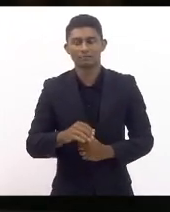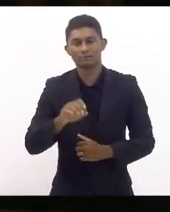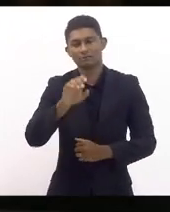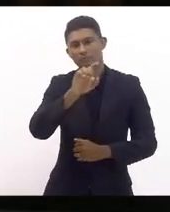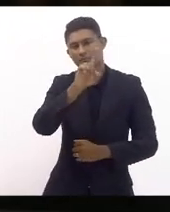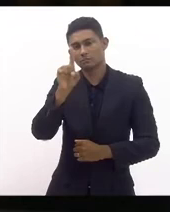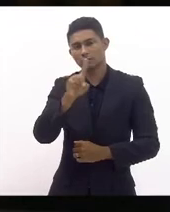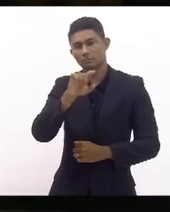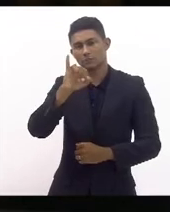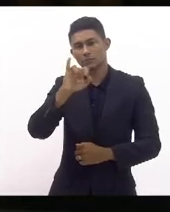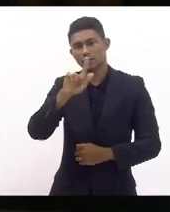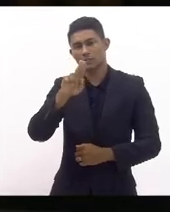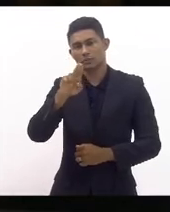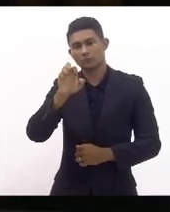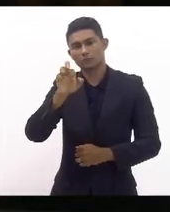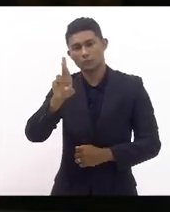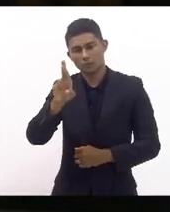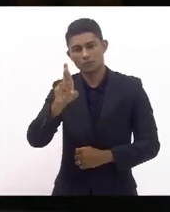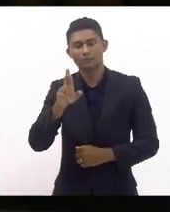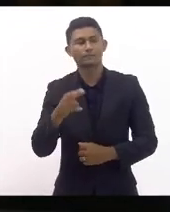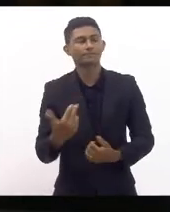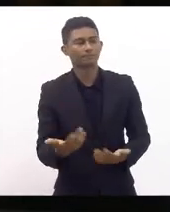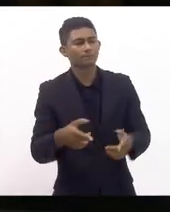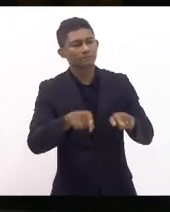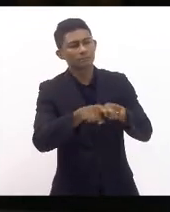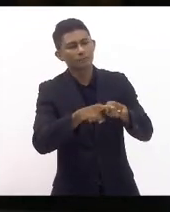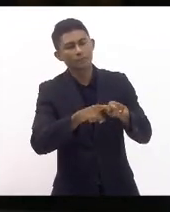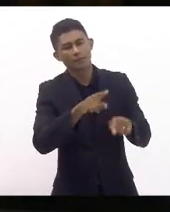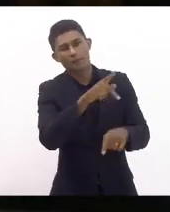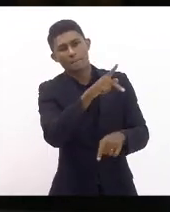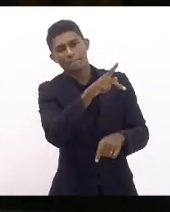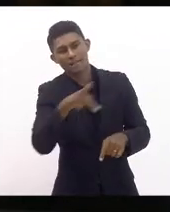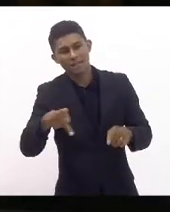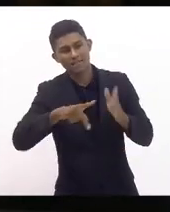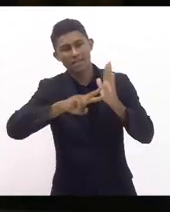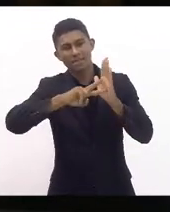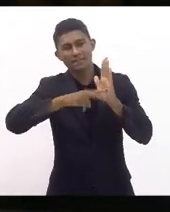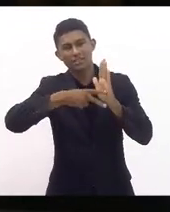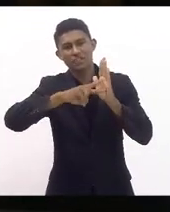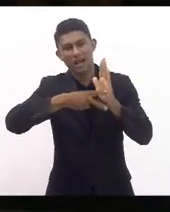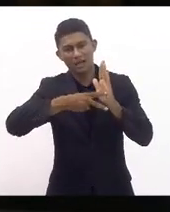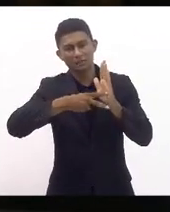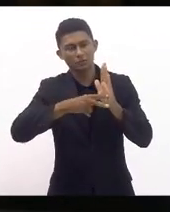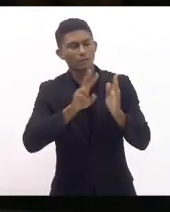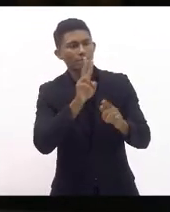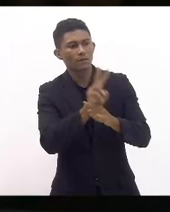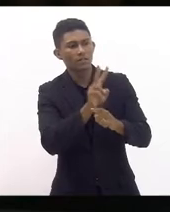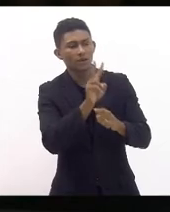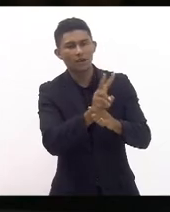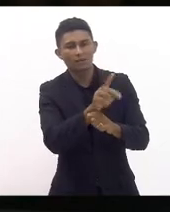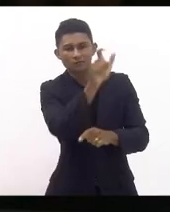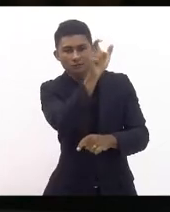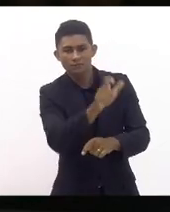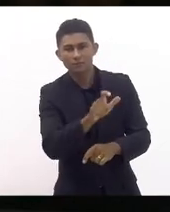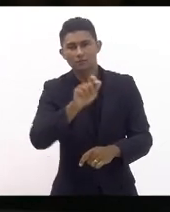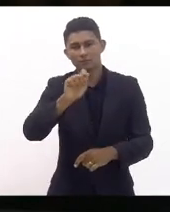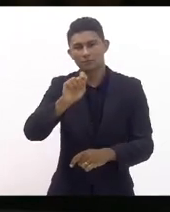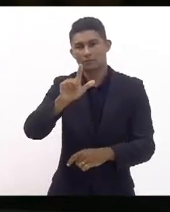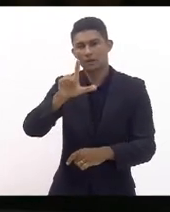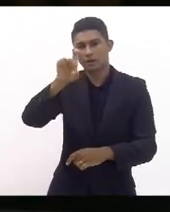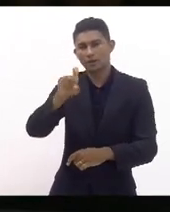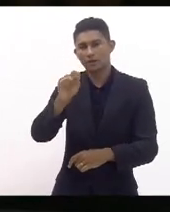Zegur, e presidente do Sindicato dos Fiscais, Alexandre Melo, enfim, toda a turma ali que eu estou